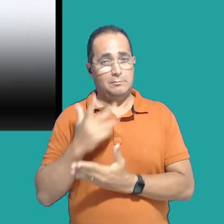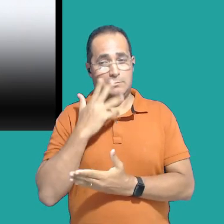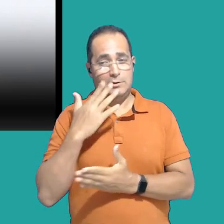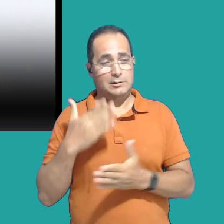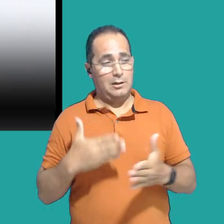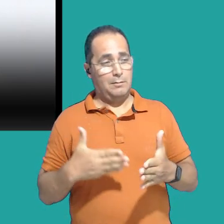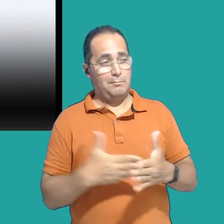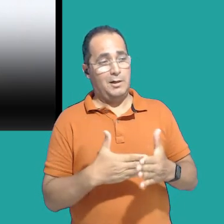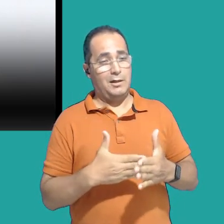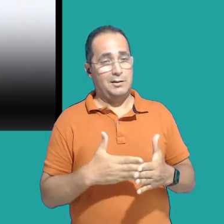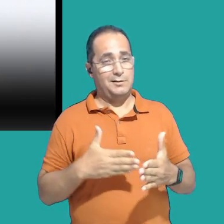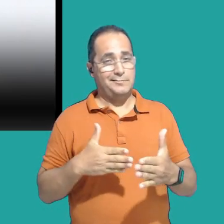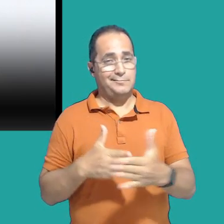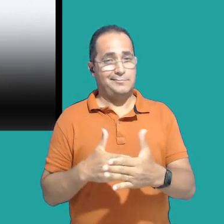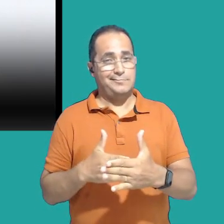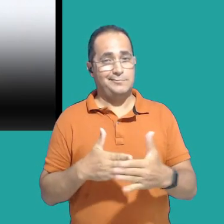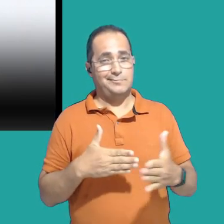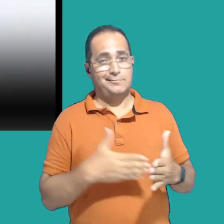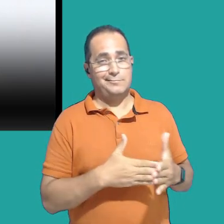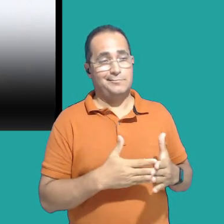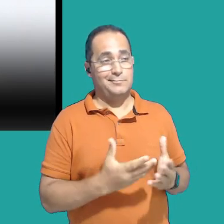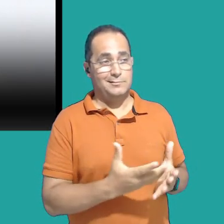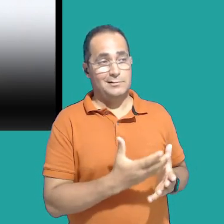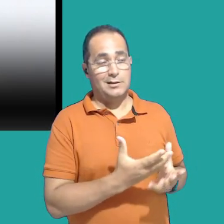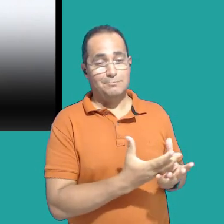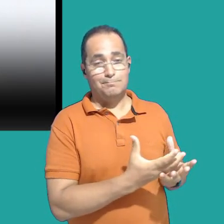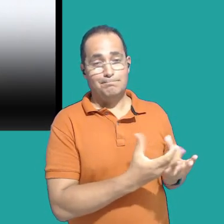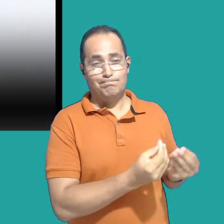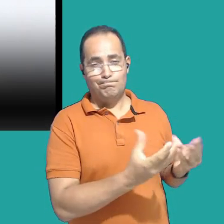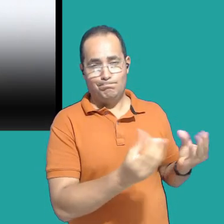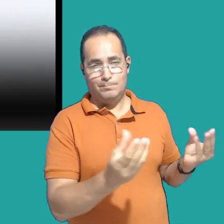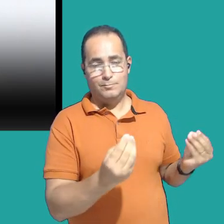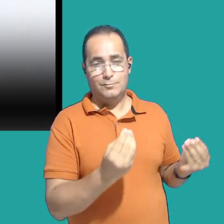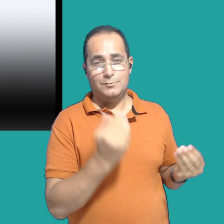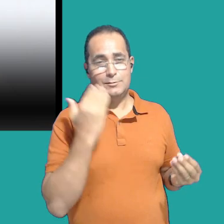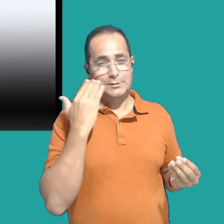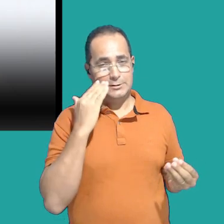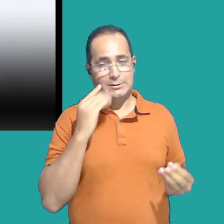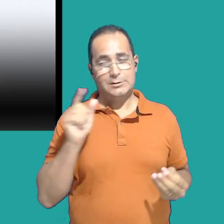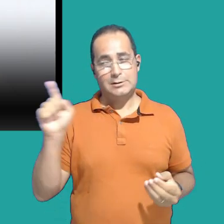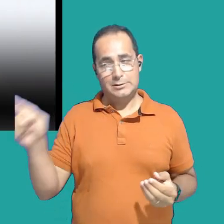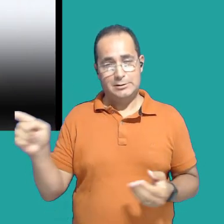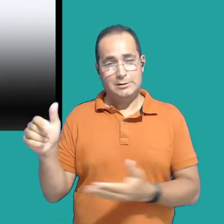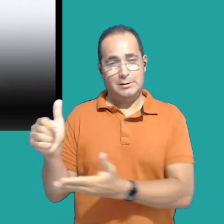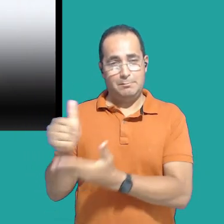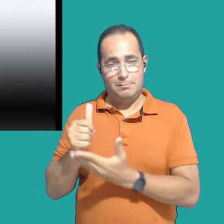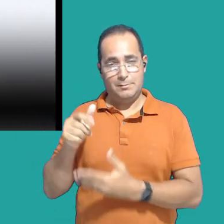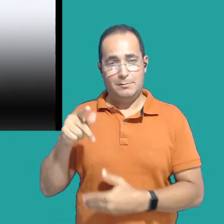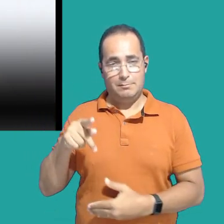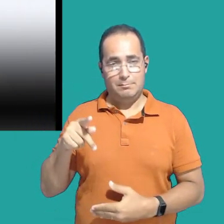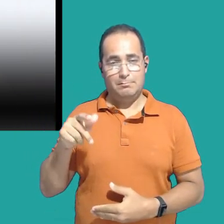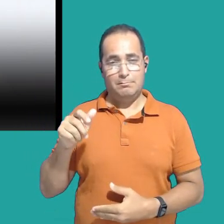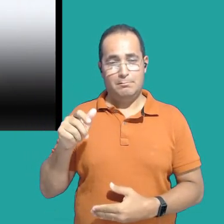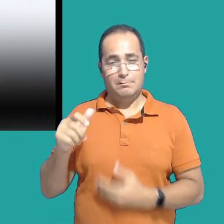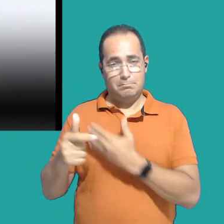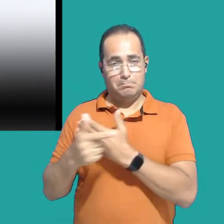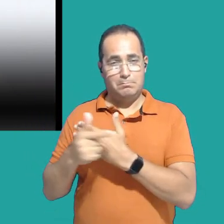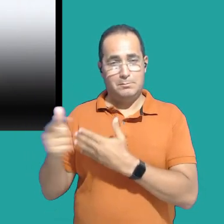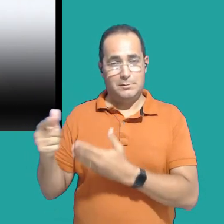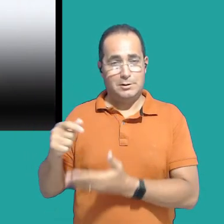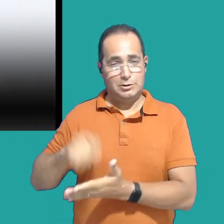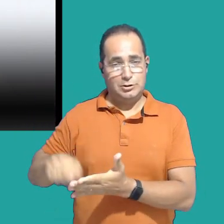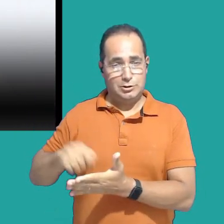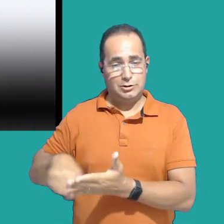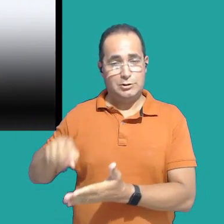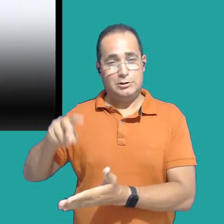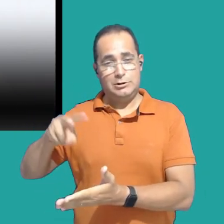formou uma barreira. E aí tinha muita gente que entendia o papel da auxiliar, entendia que ela só